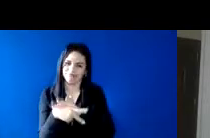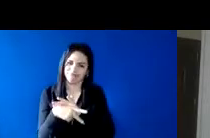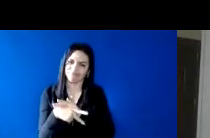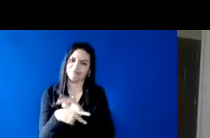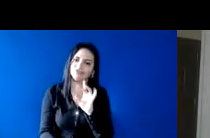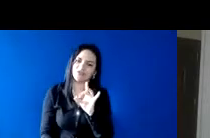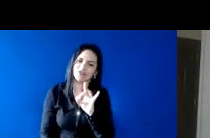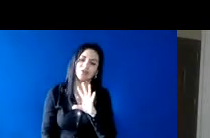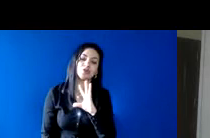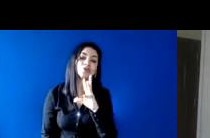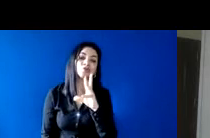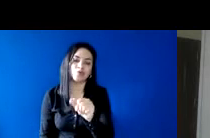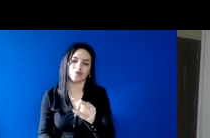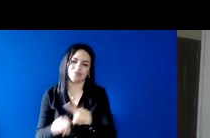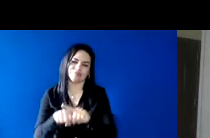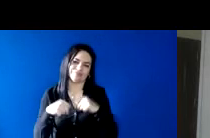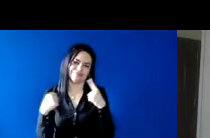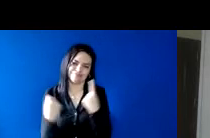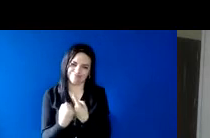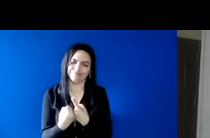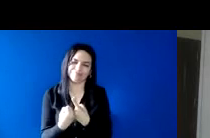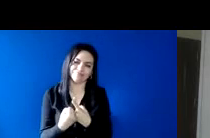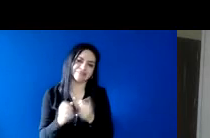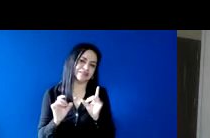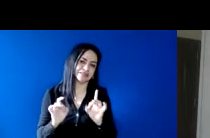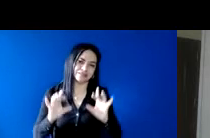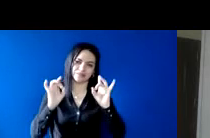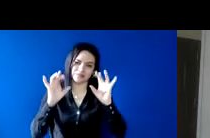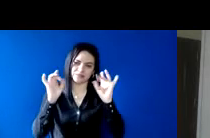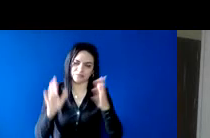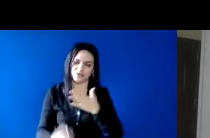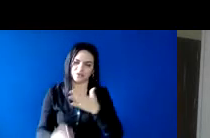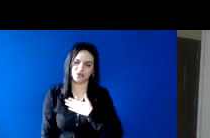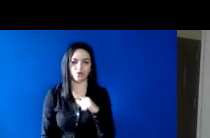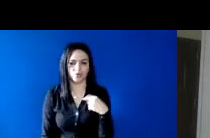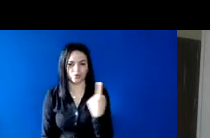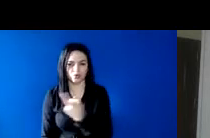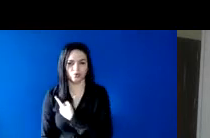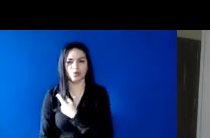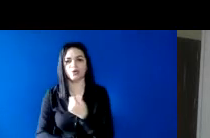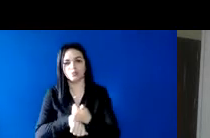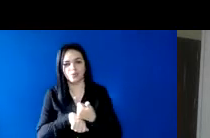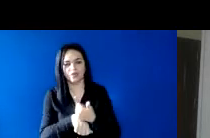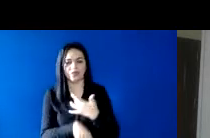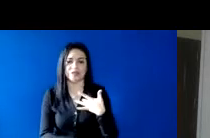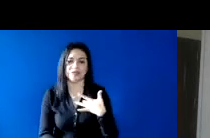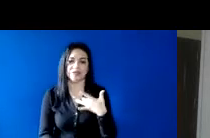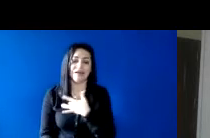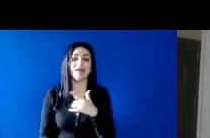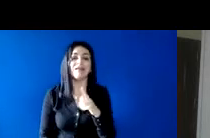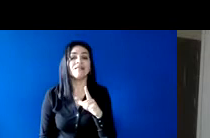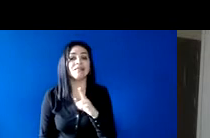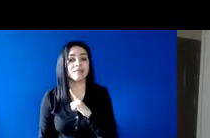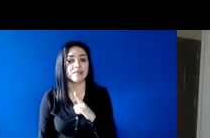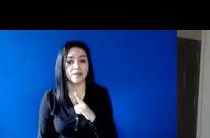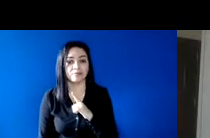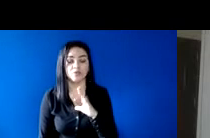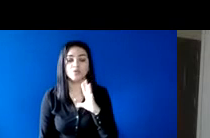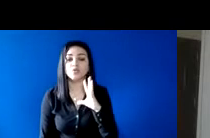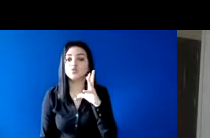responsabilidade de toda uma sociedade, e especialmente de nós, profissionais da saúde, que temos